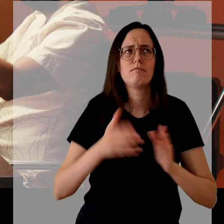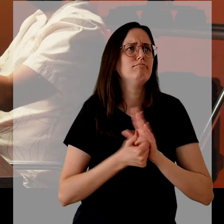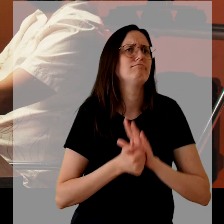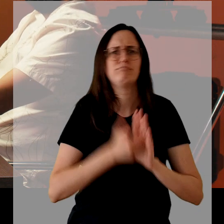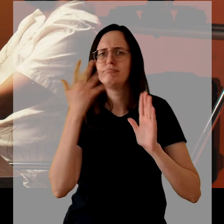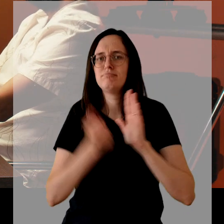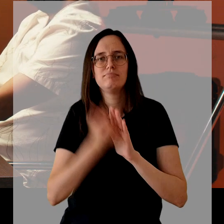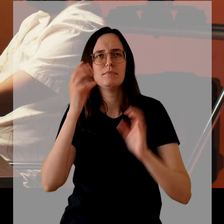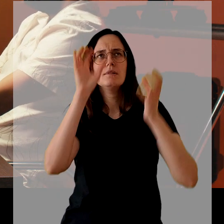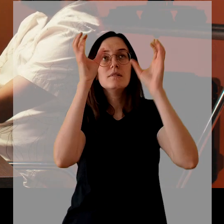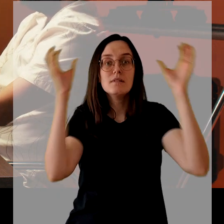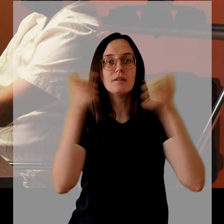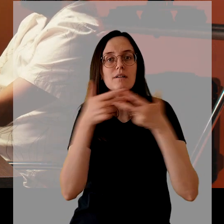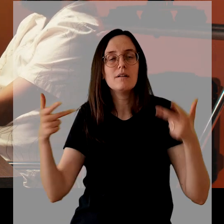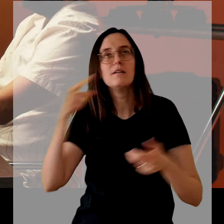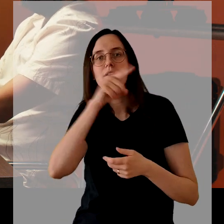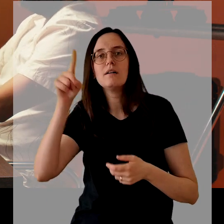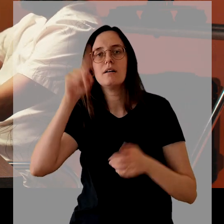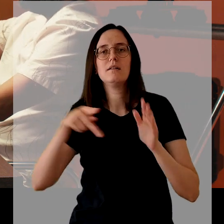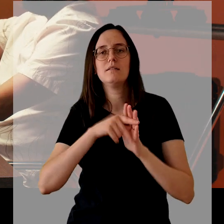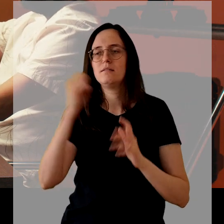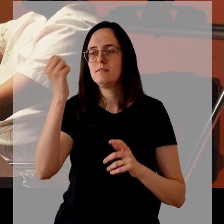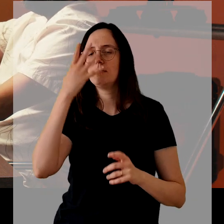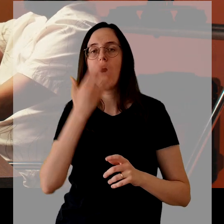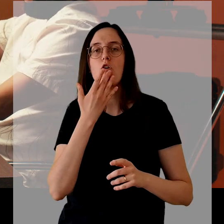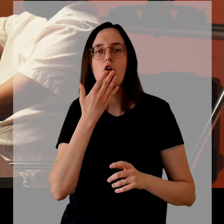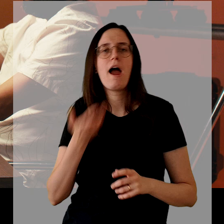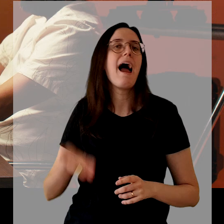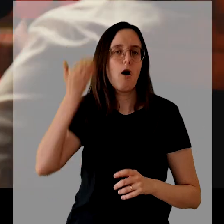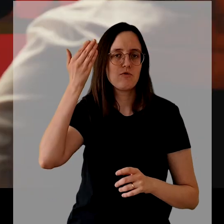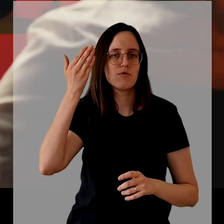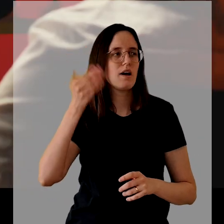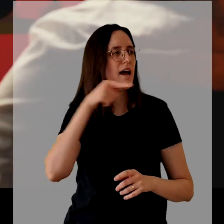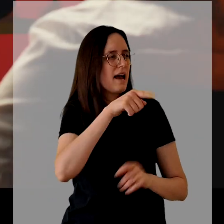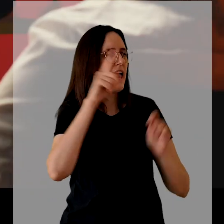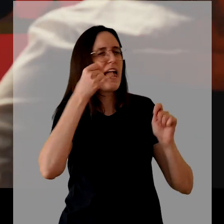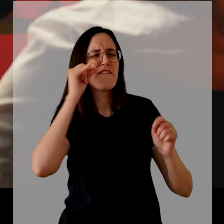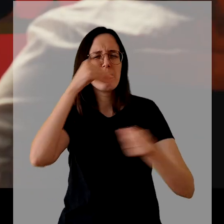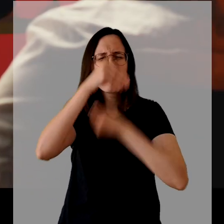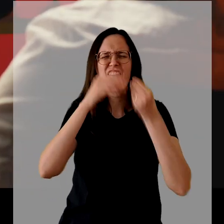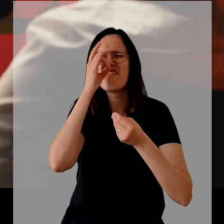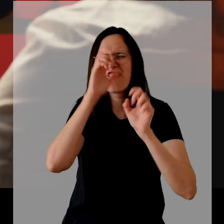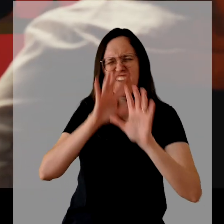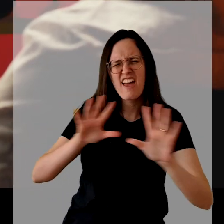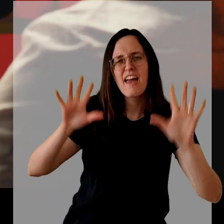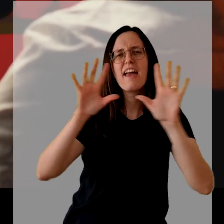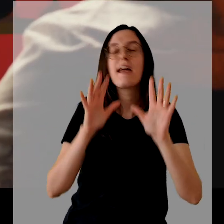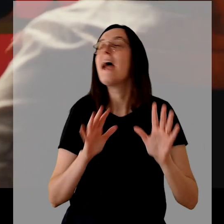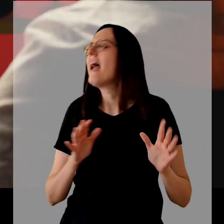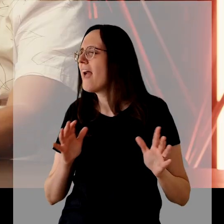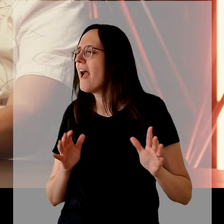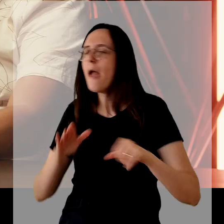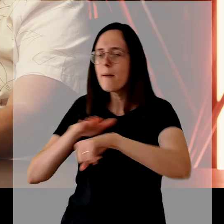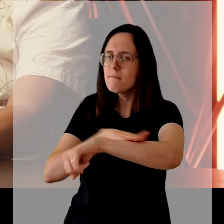centenas de lâmpadas fluorescentes de índice de reprodução de cor alto. Para não ter aquela contaminação verde. Exato, para